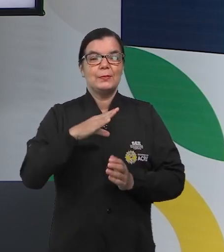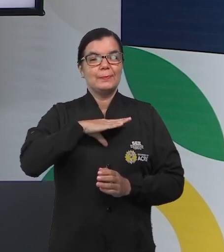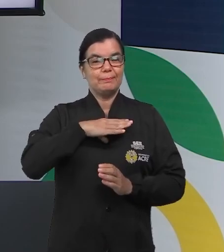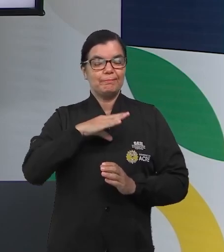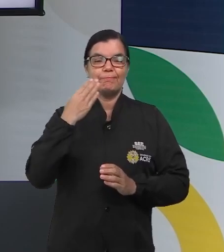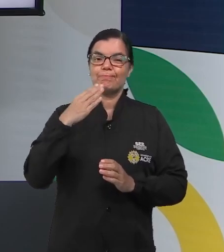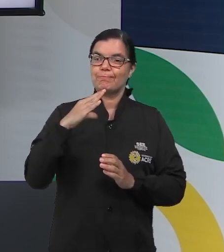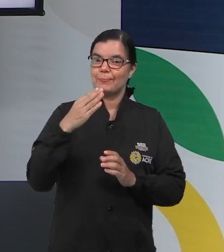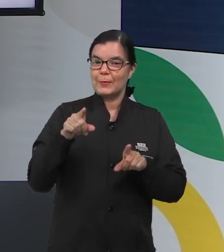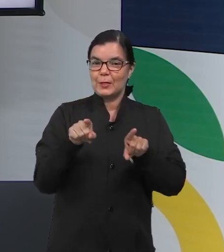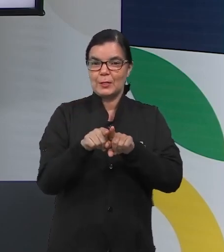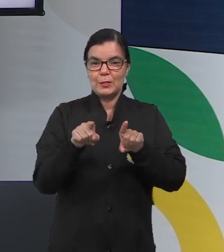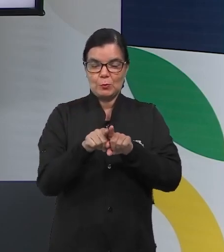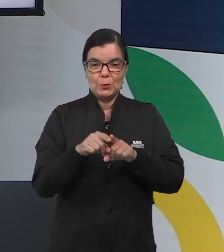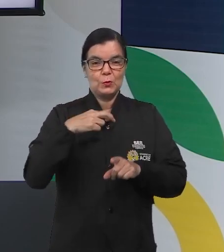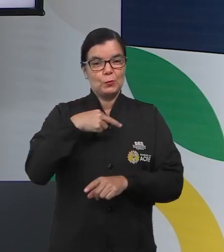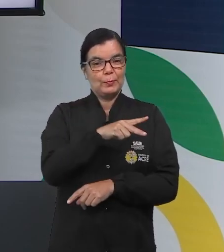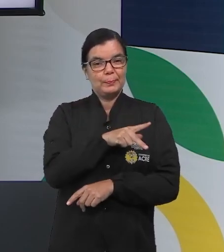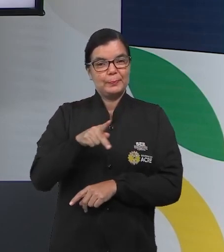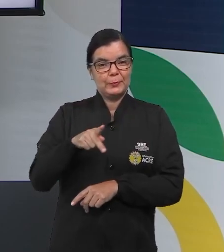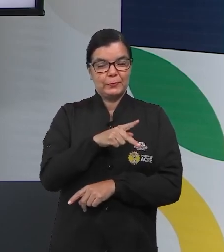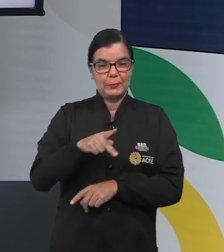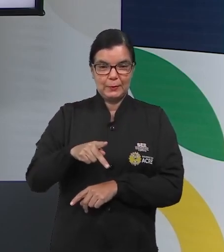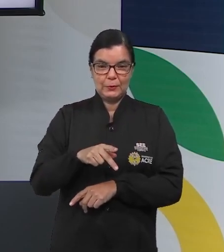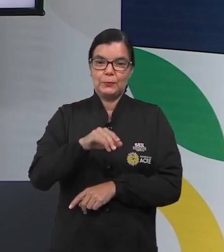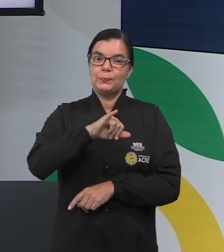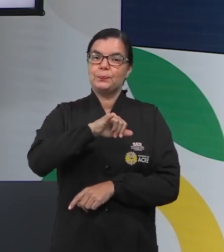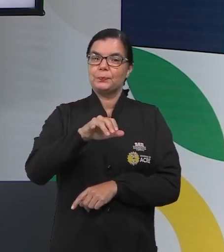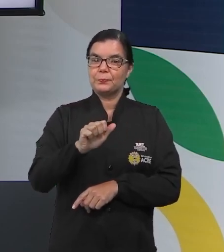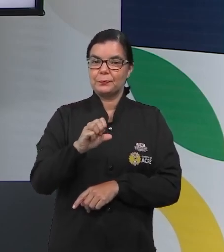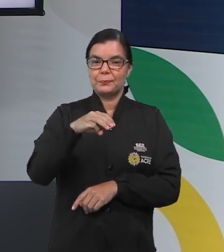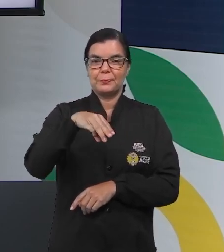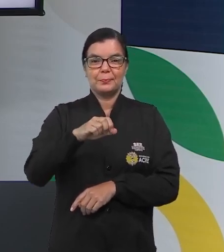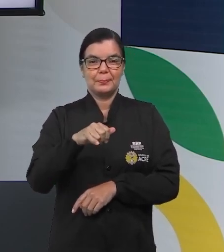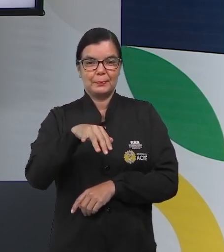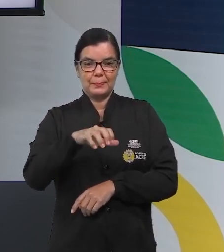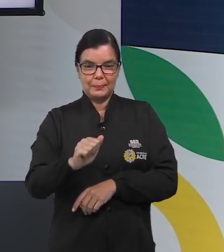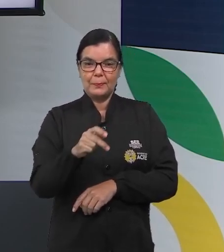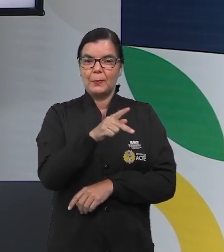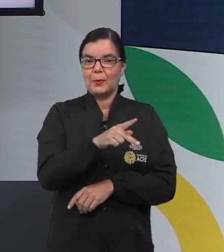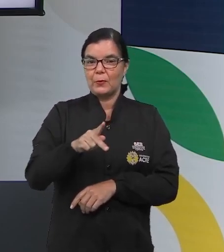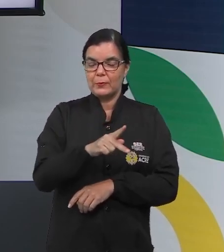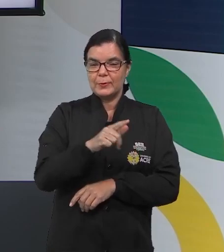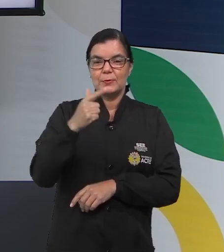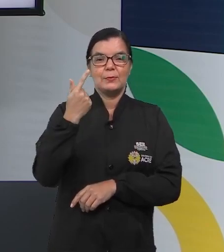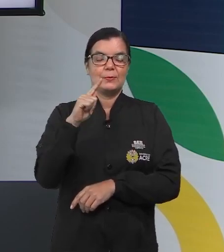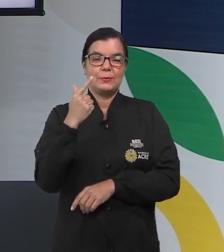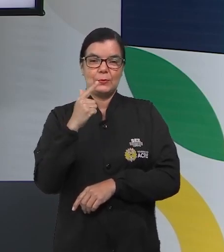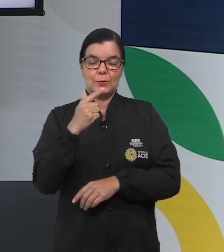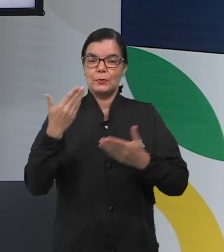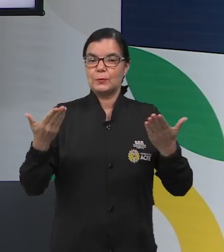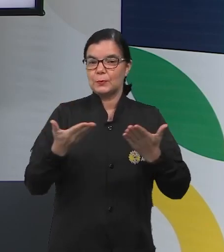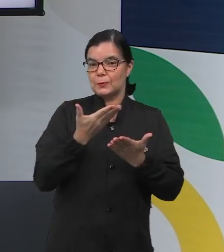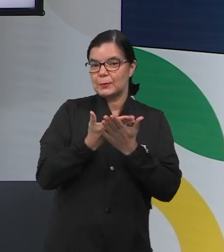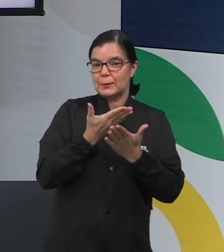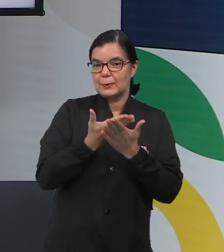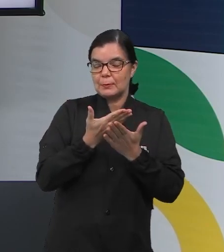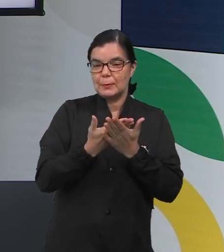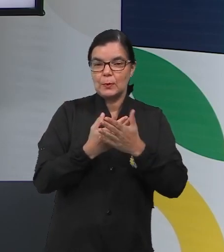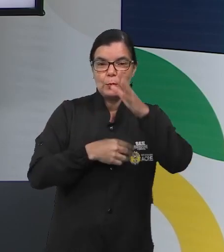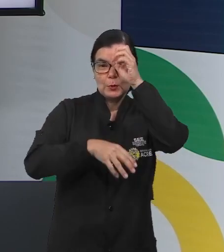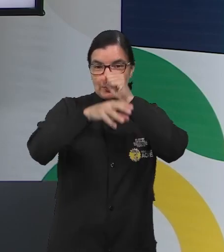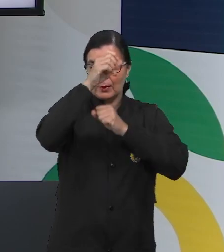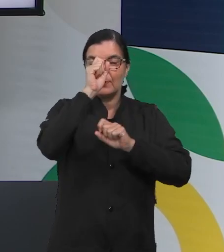Sociais Aplicadas. Eu sou a professora Jamaica Kelly, professora de Geografia. E hoje, na nossa aula, nós vamos